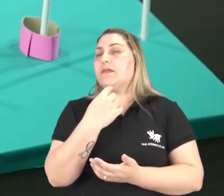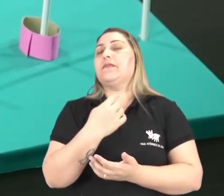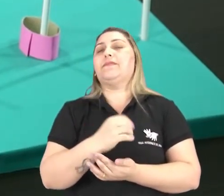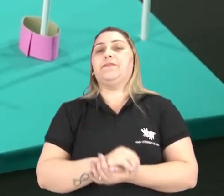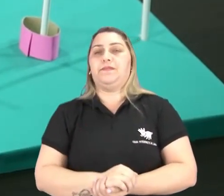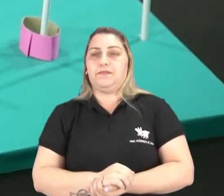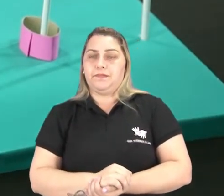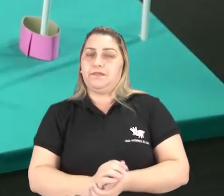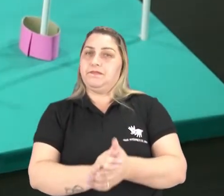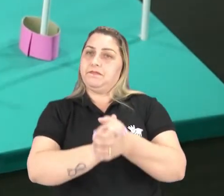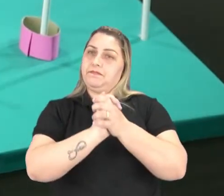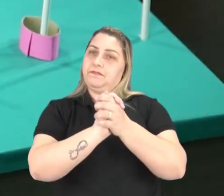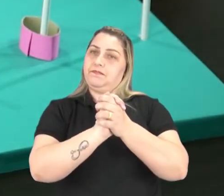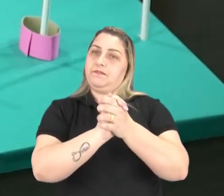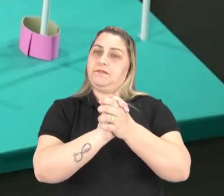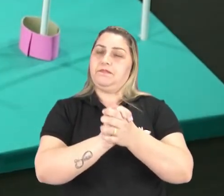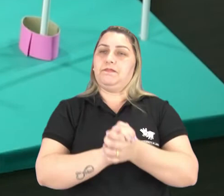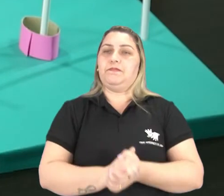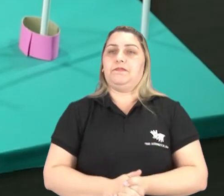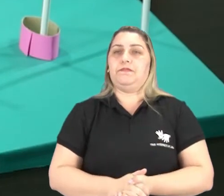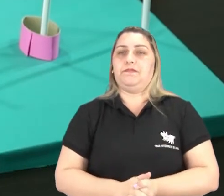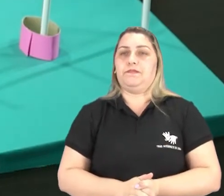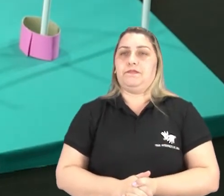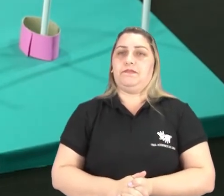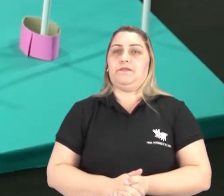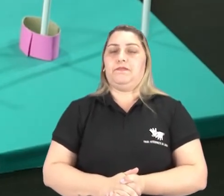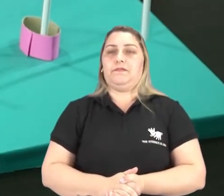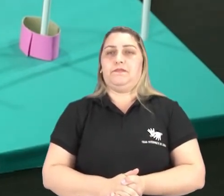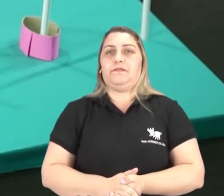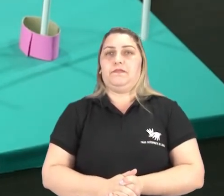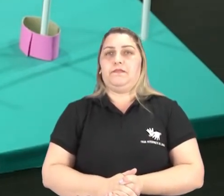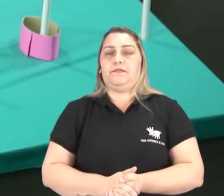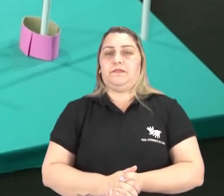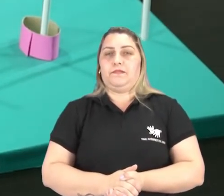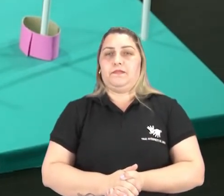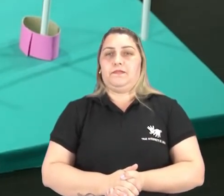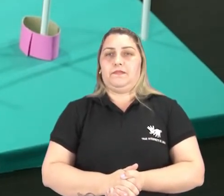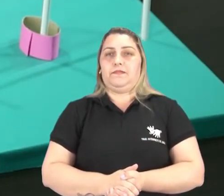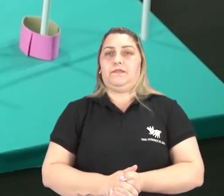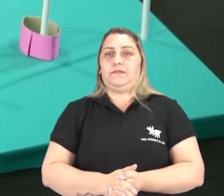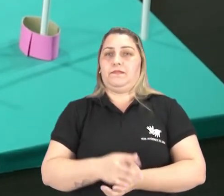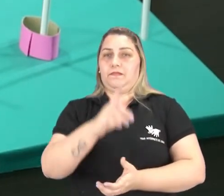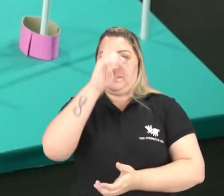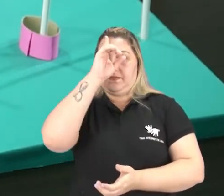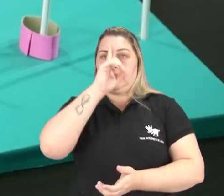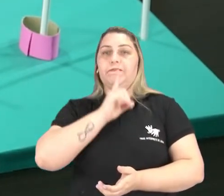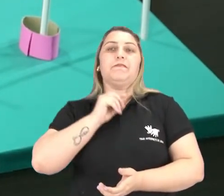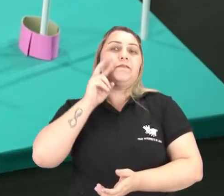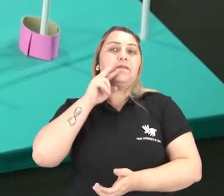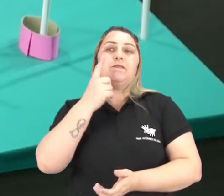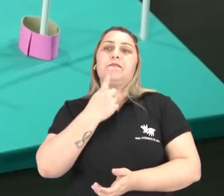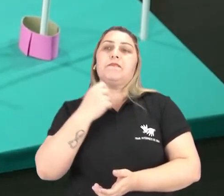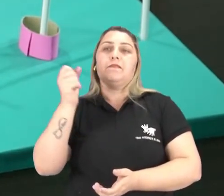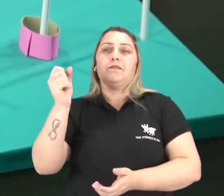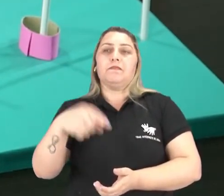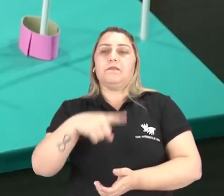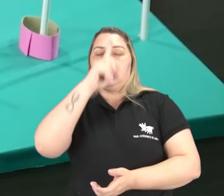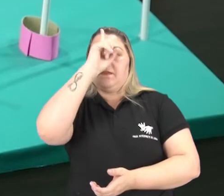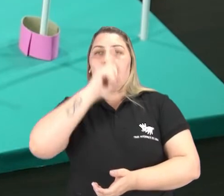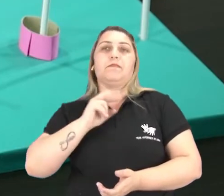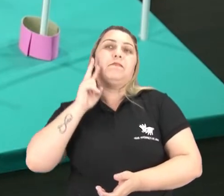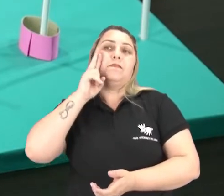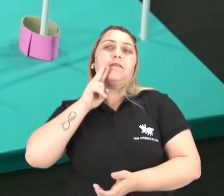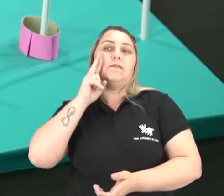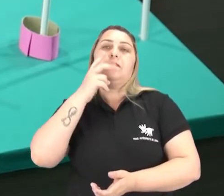cor vermelha muito bem assim ficou a sequência de cores amarela rosa